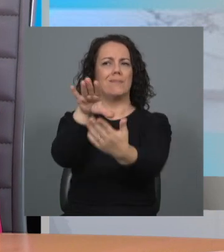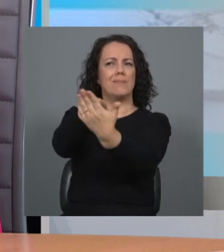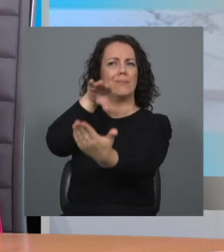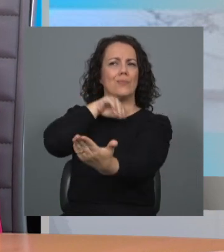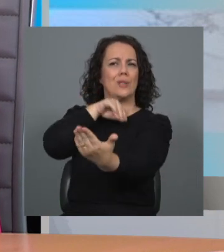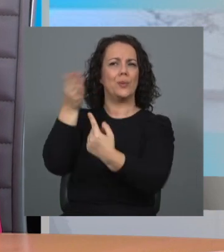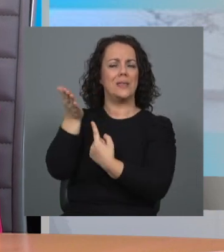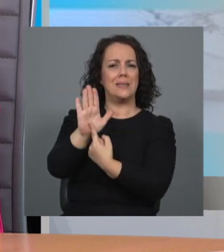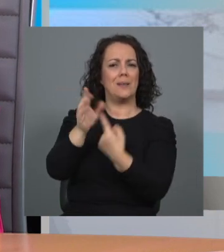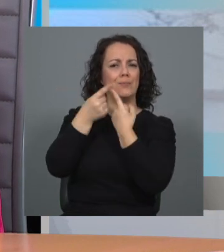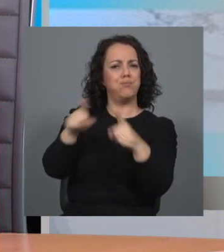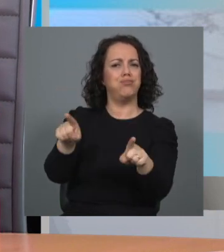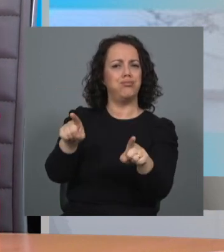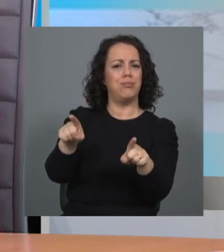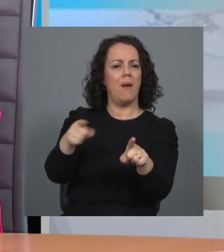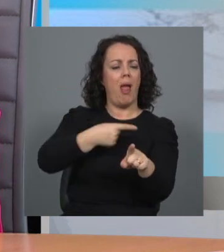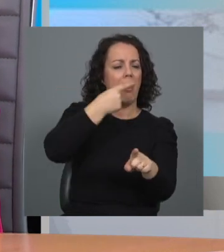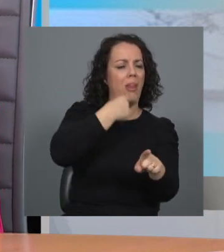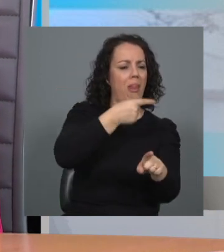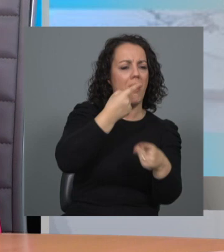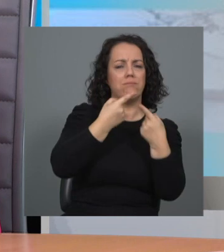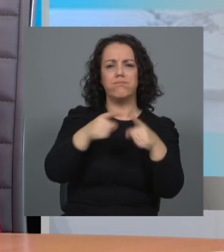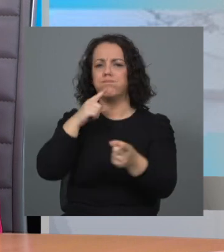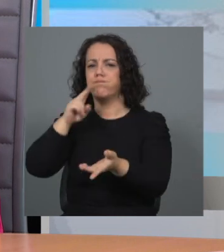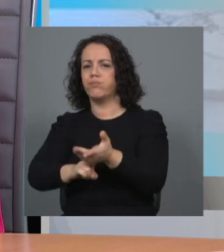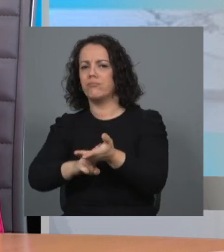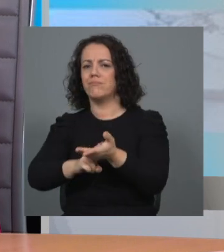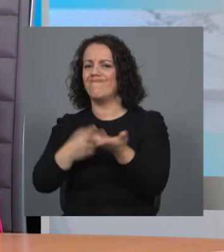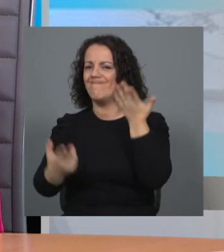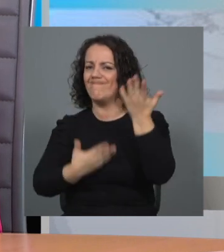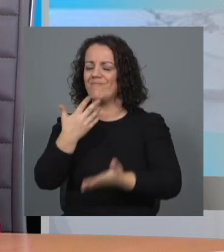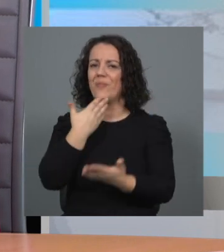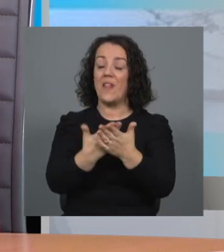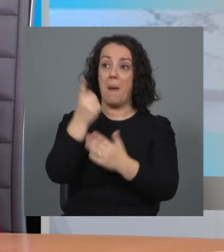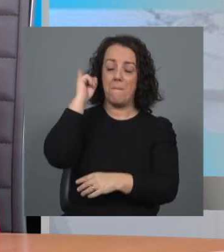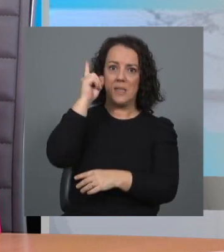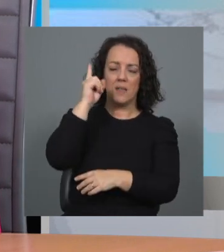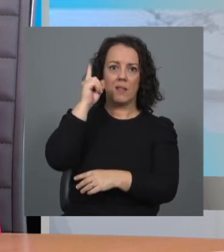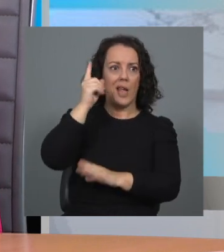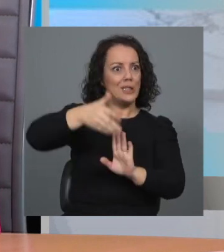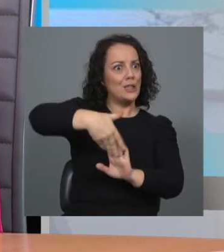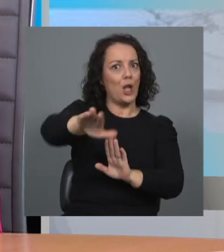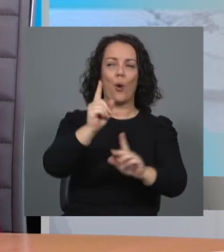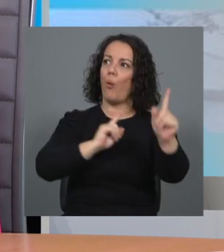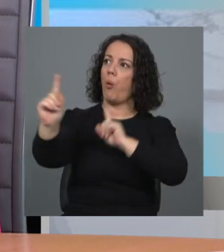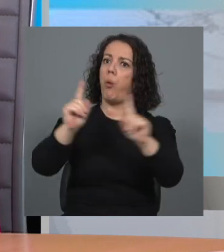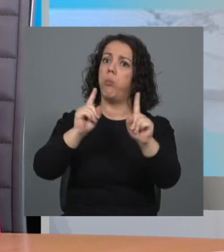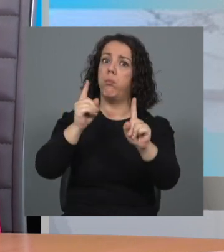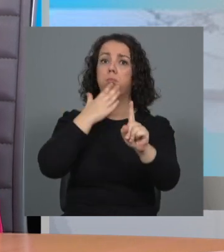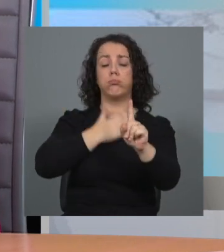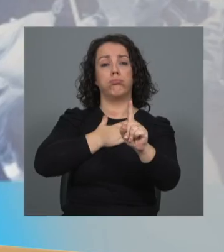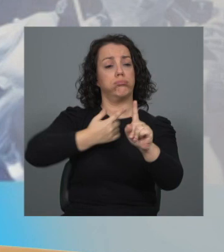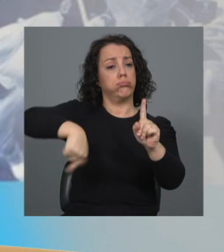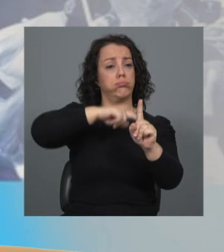sobre a palavra, e ver o Presidente desconfinado dá aos portugueses a ideia de que também podem